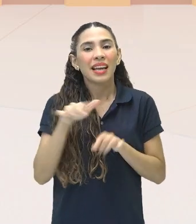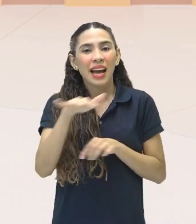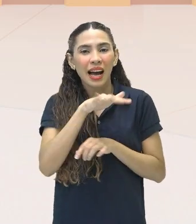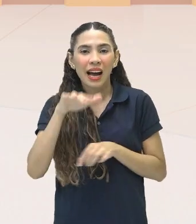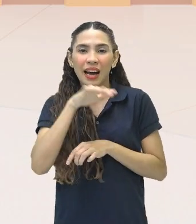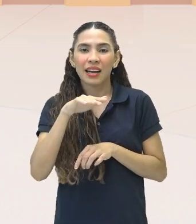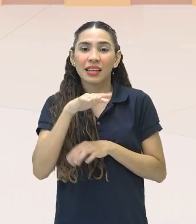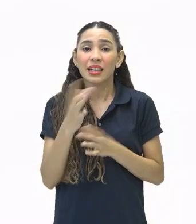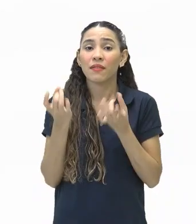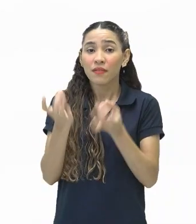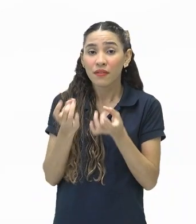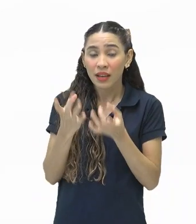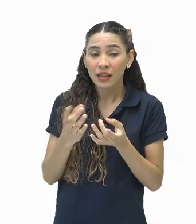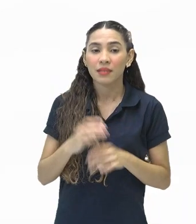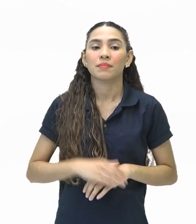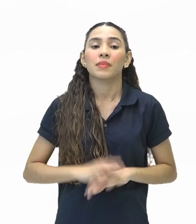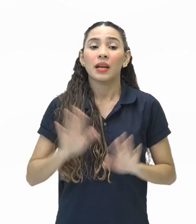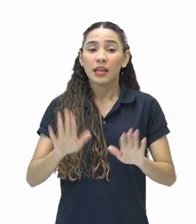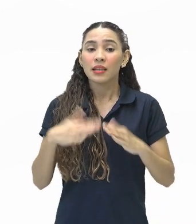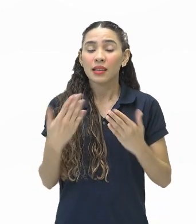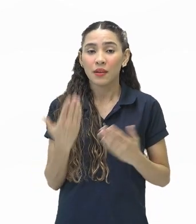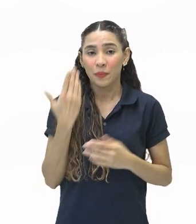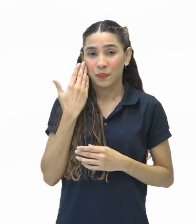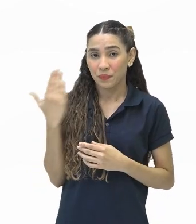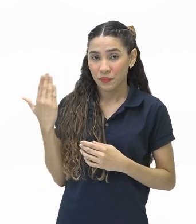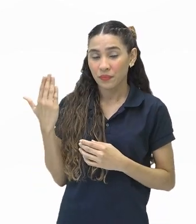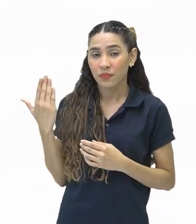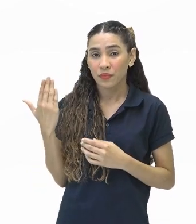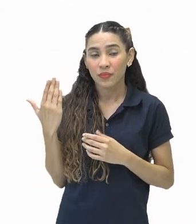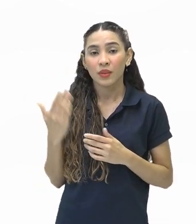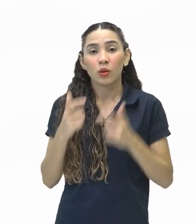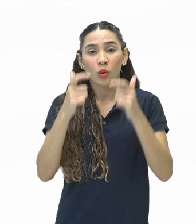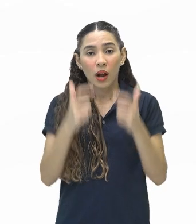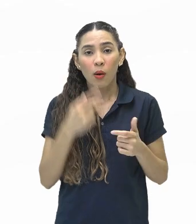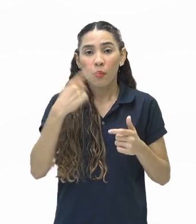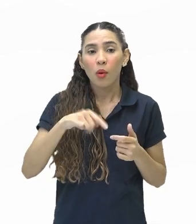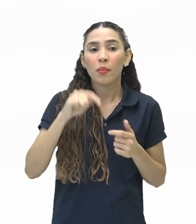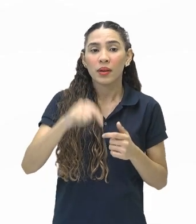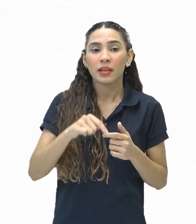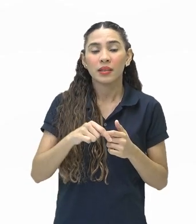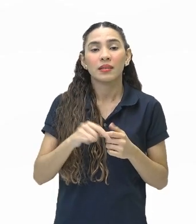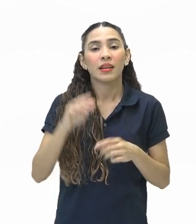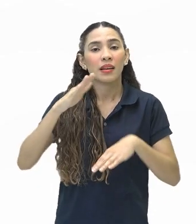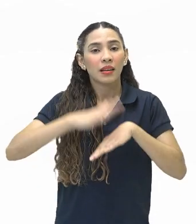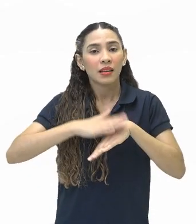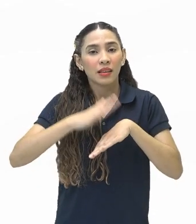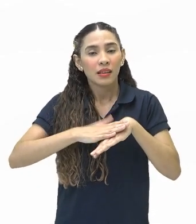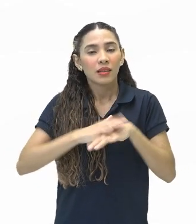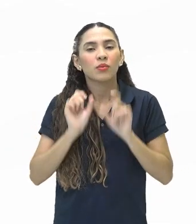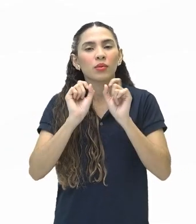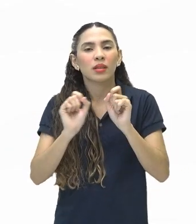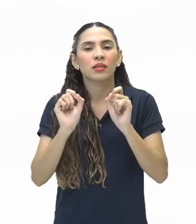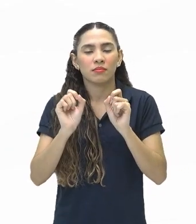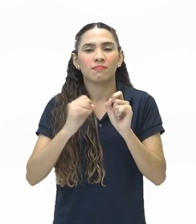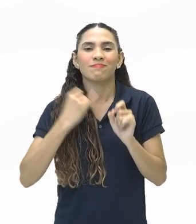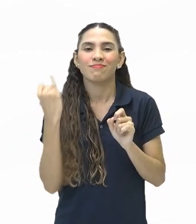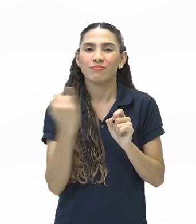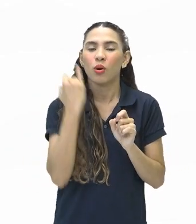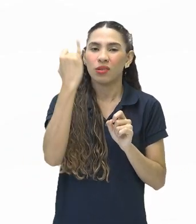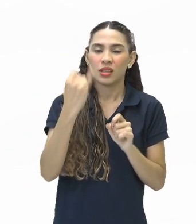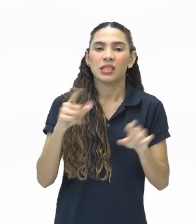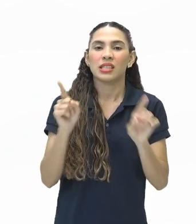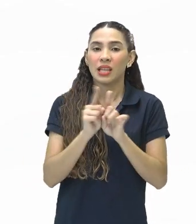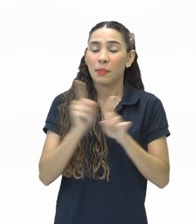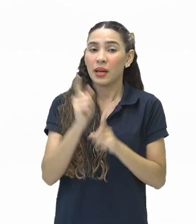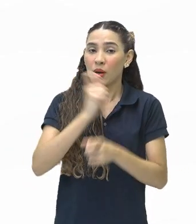comércio. Olha só, o comércio local, ele desempenha um papel fundamental